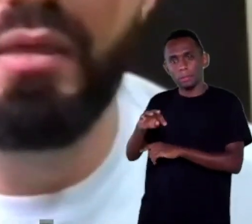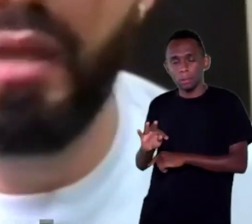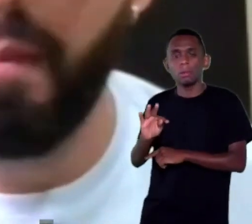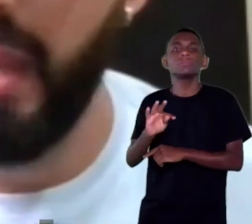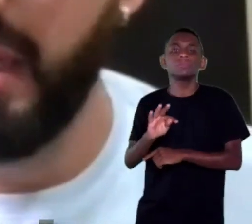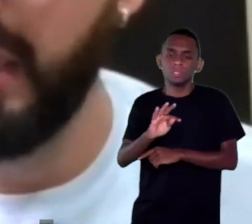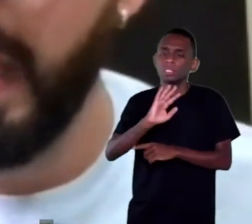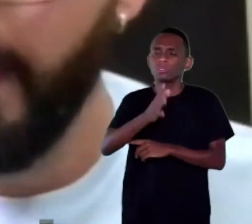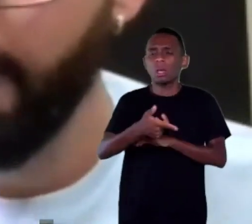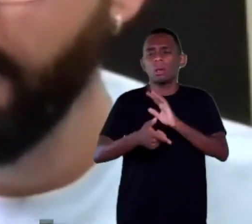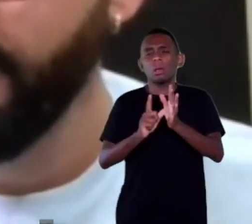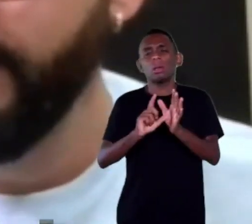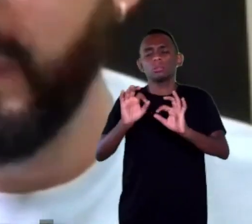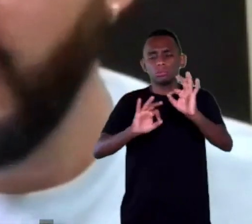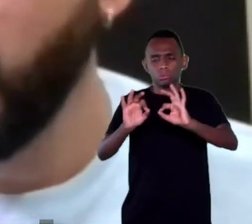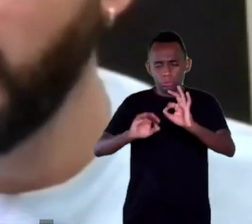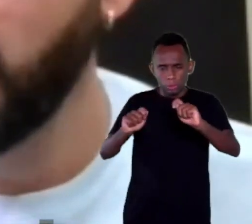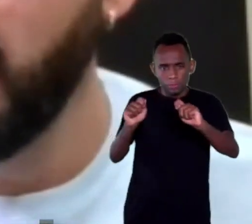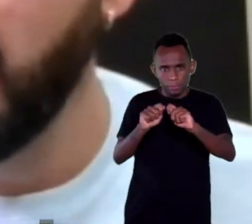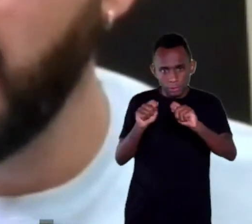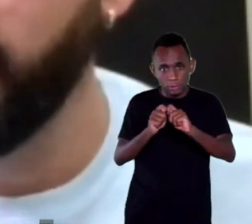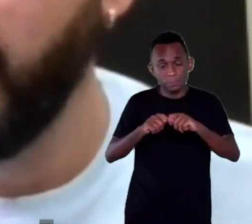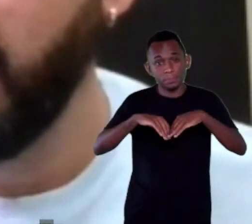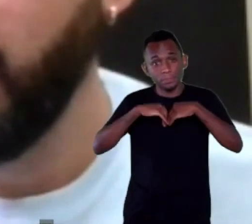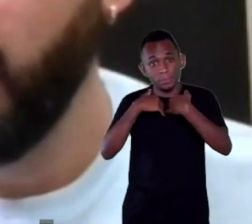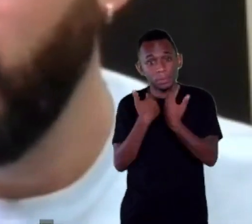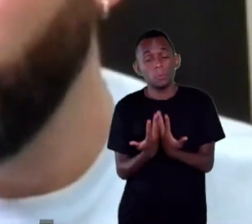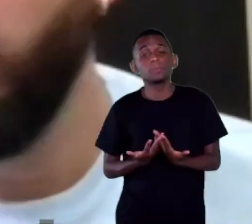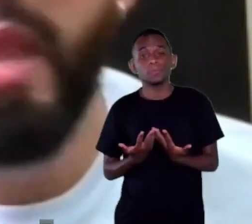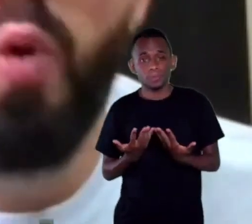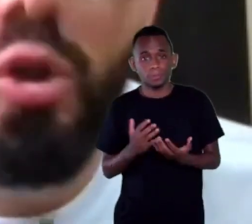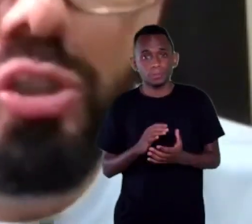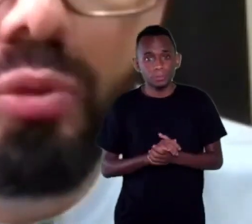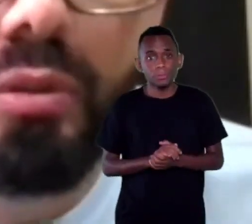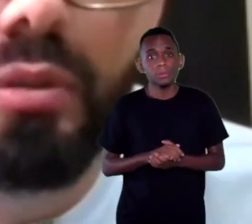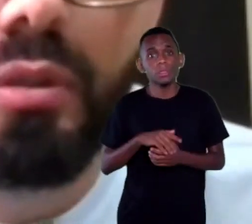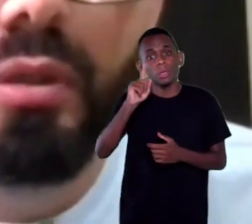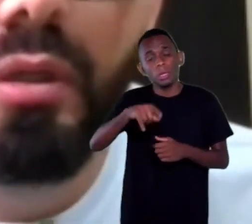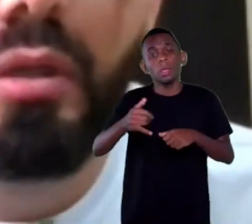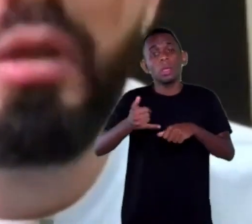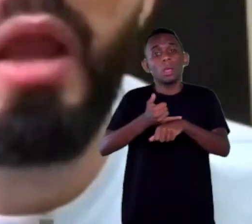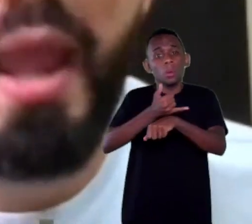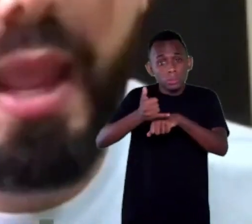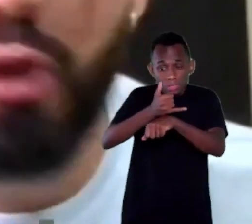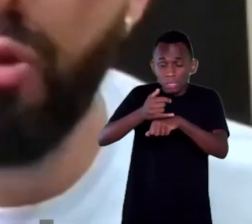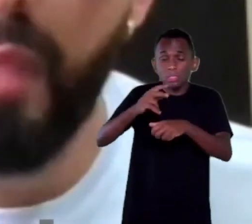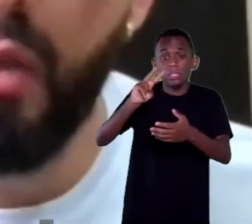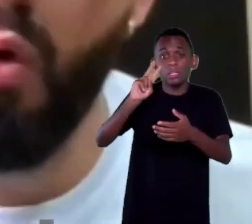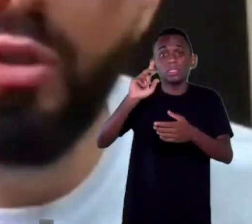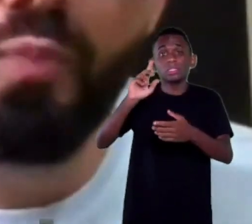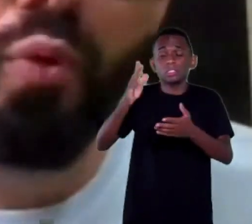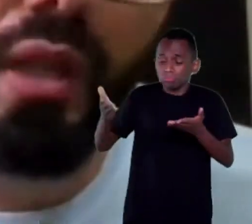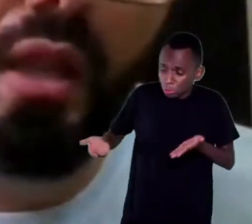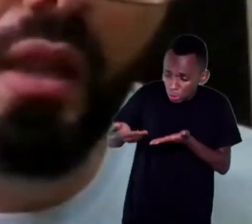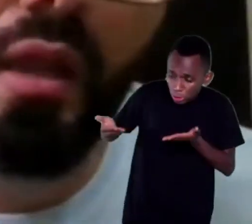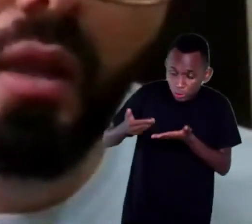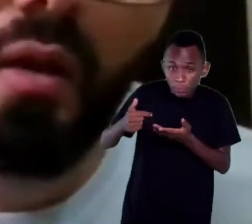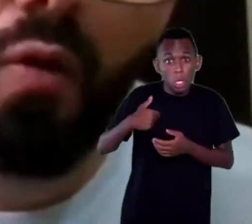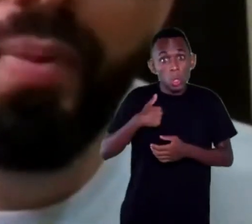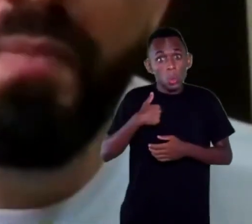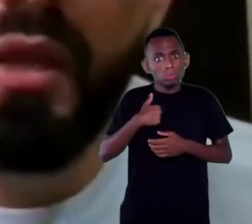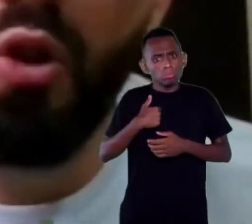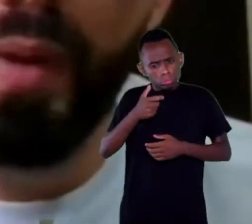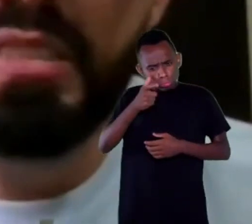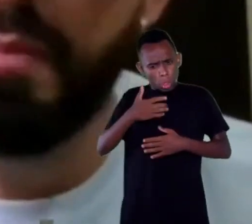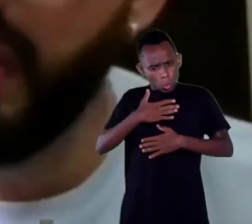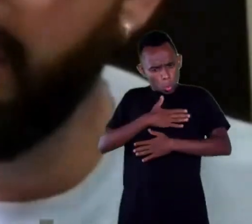meio que na ABNT. Então, assim... É uma forma de incentivo também, que maravilha. Eu tomei gosto porque